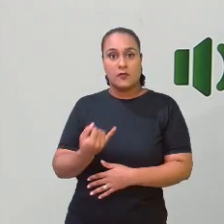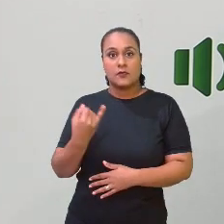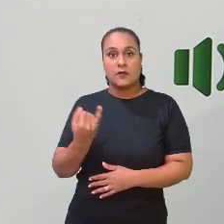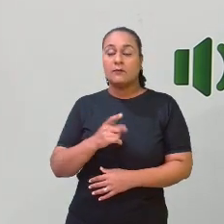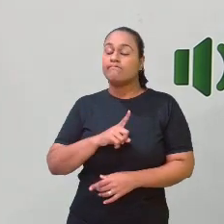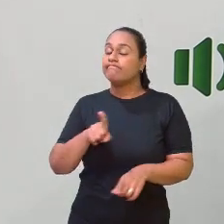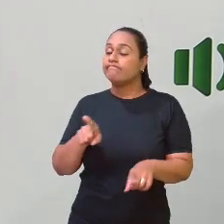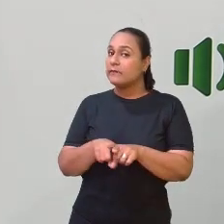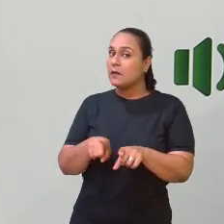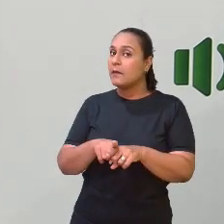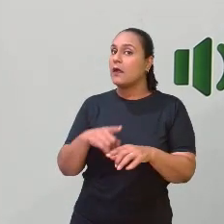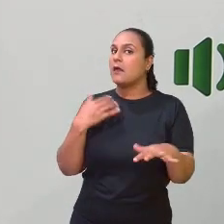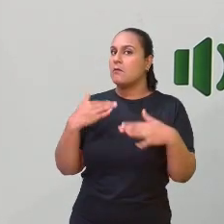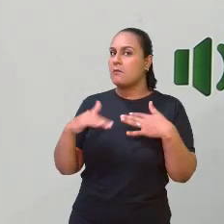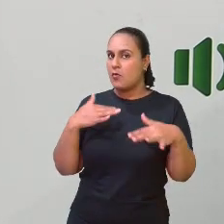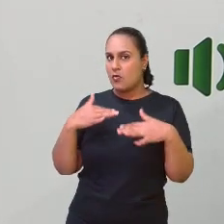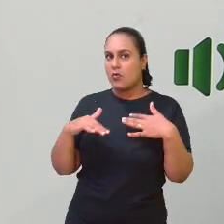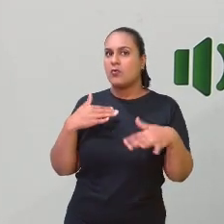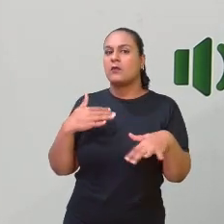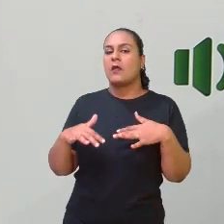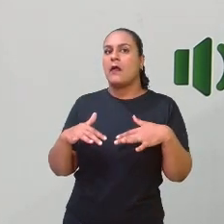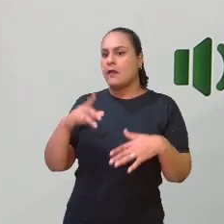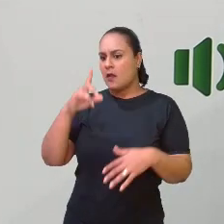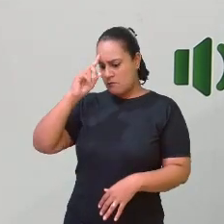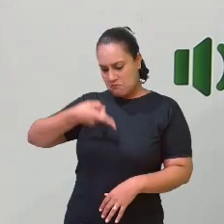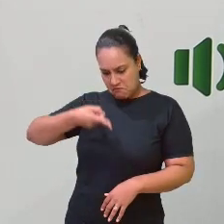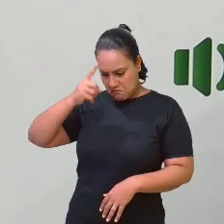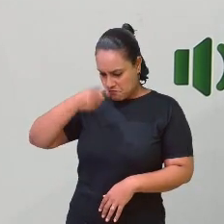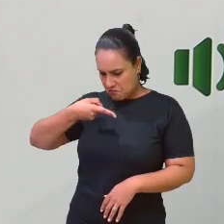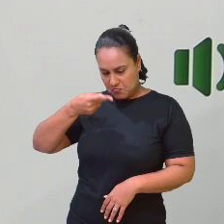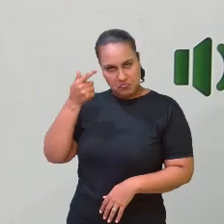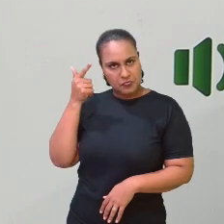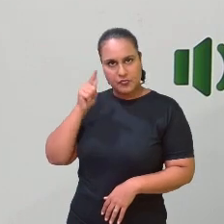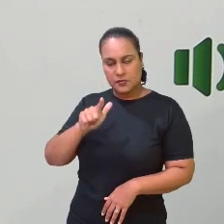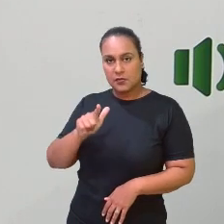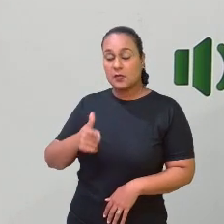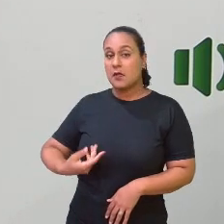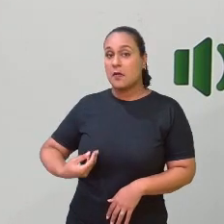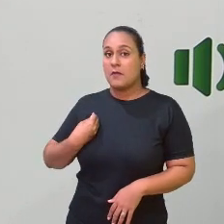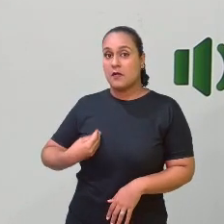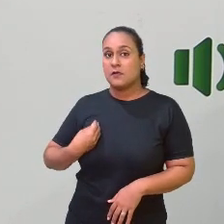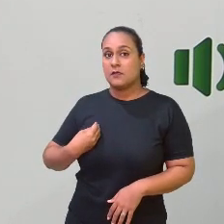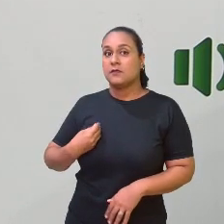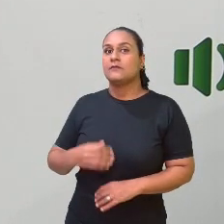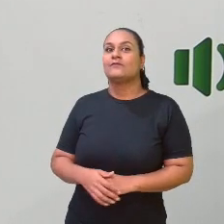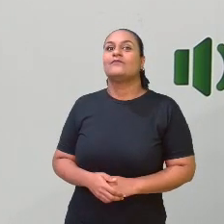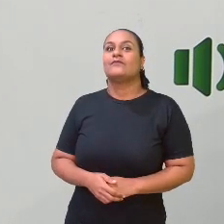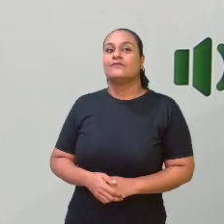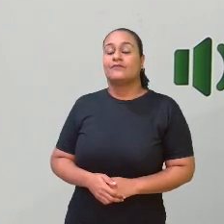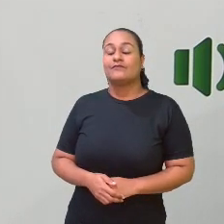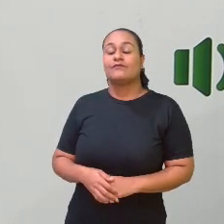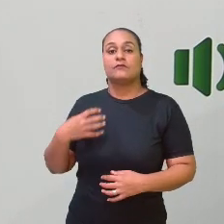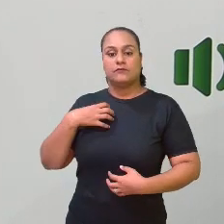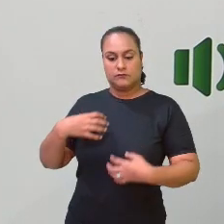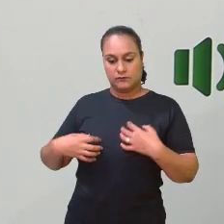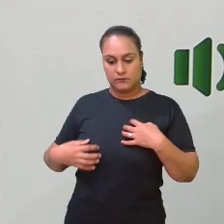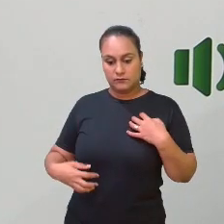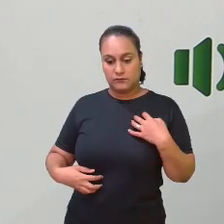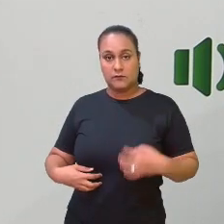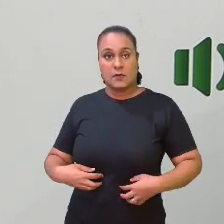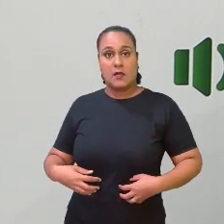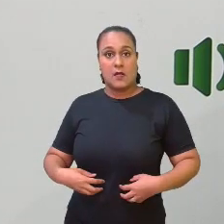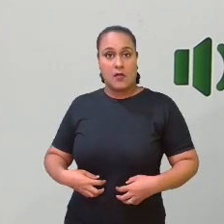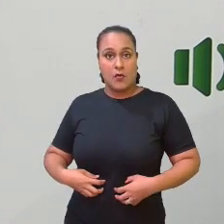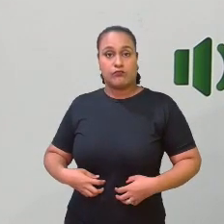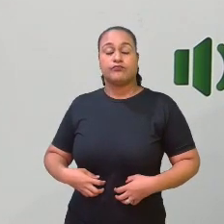Ele também tem movimento involuntário. Eles estão presentes na parede dos órgãos, útero, bexiga,